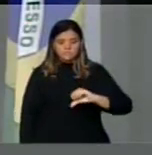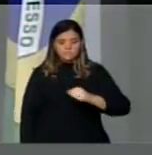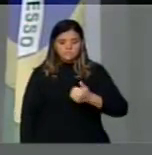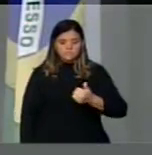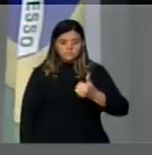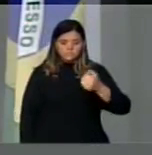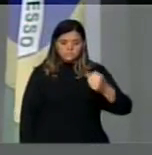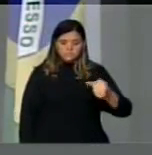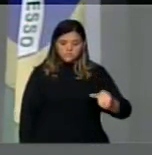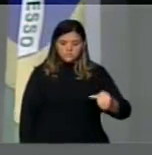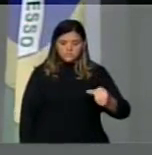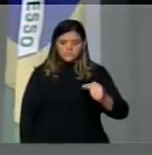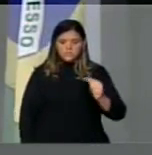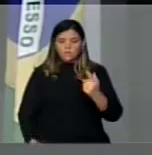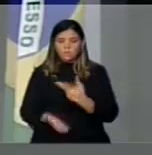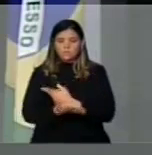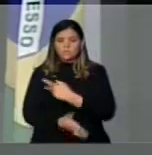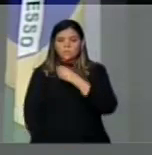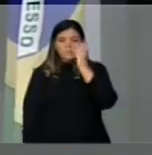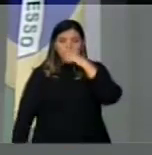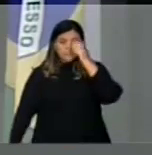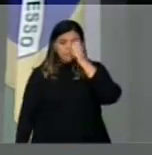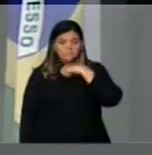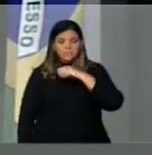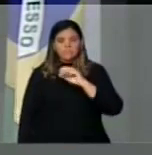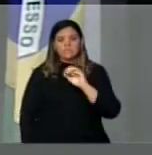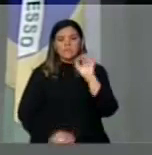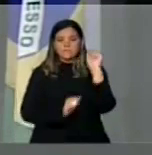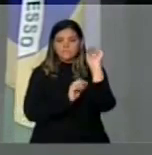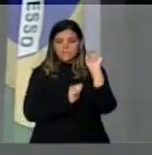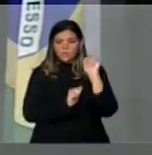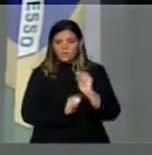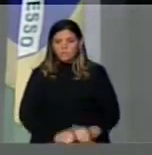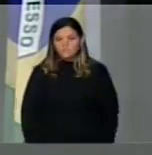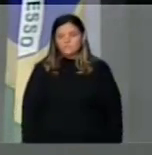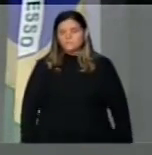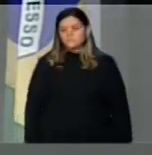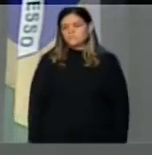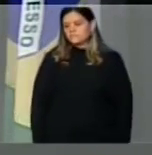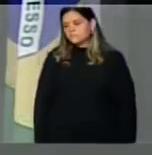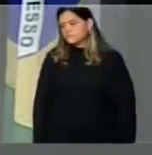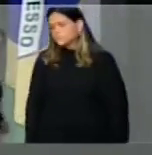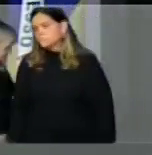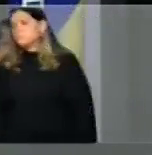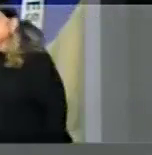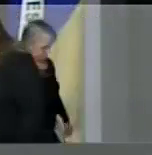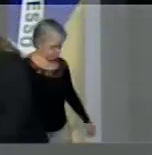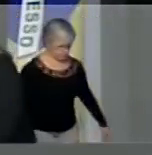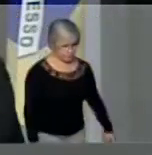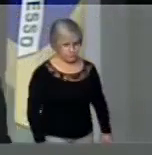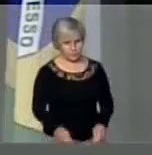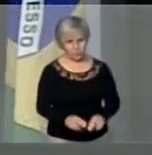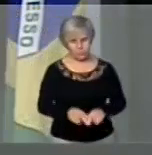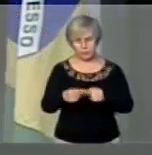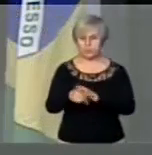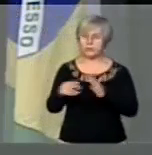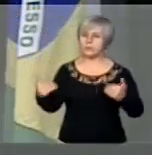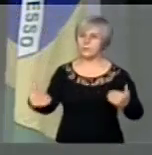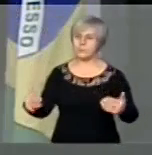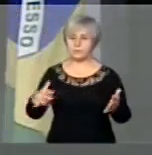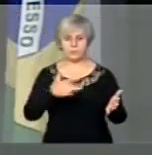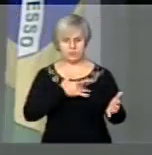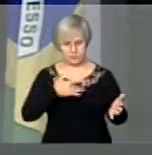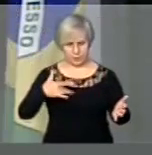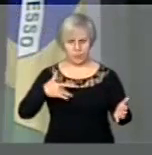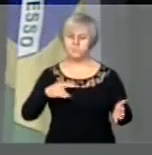1917, na gripe da espanhola. Portanto, deu sim o Ministério da Saúde o